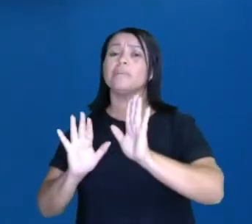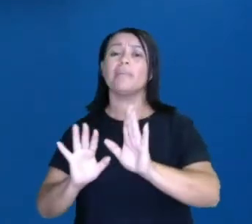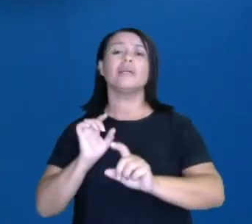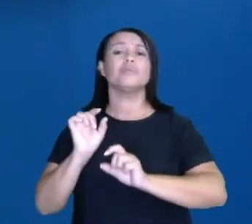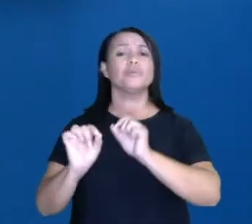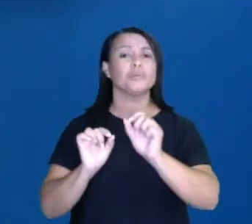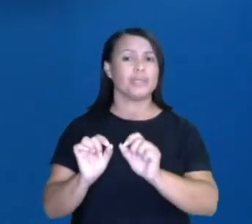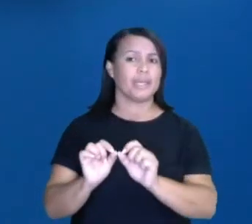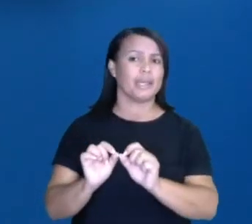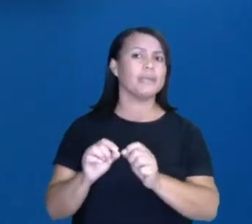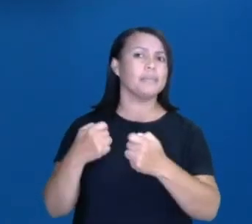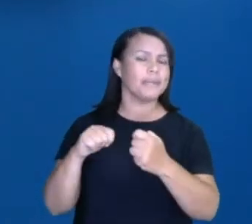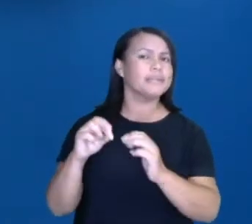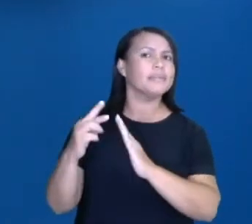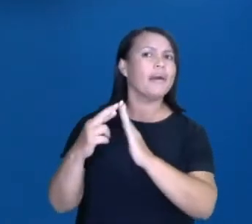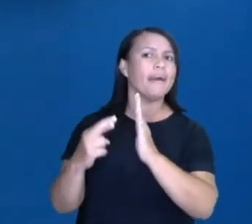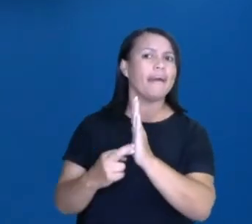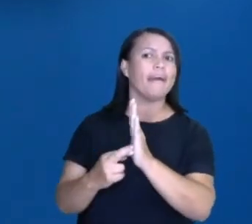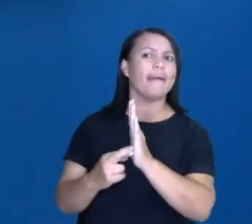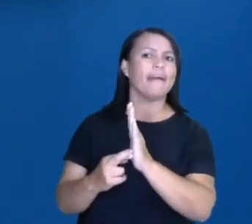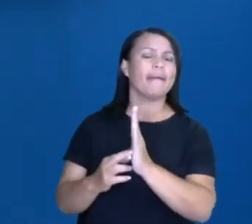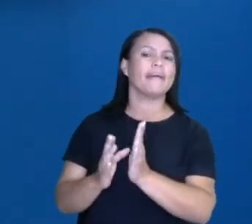são, não deixam de ser